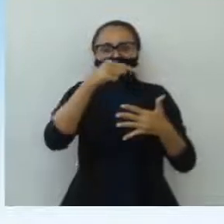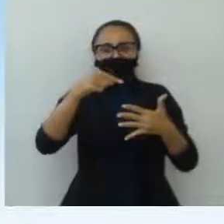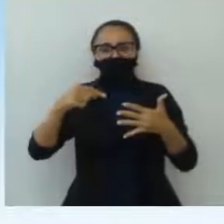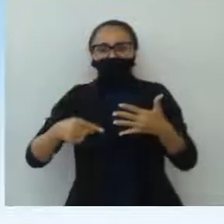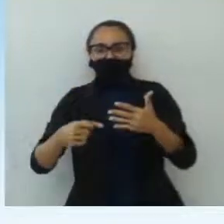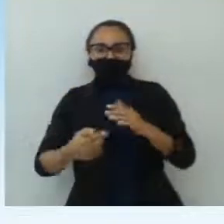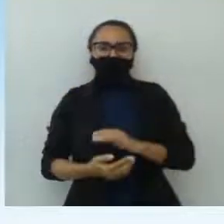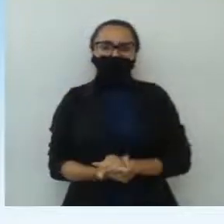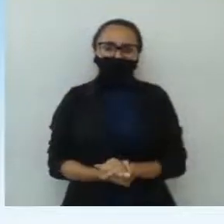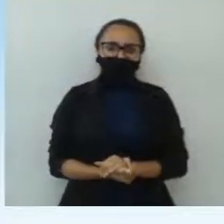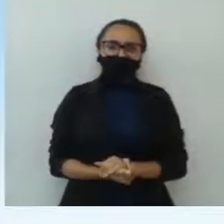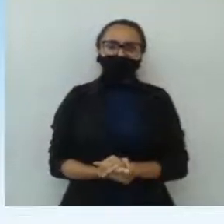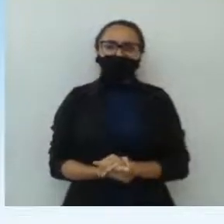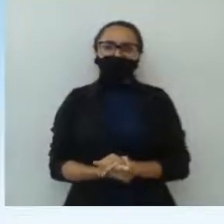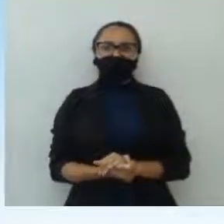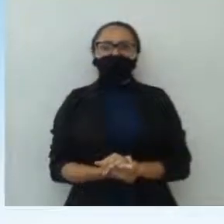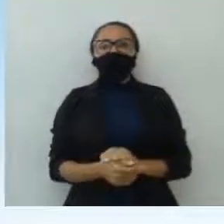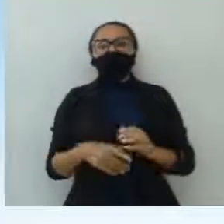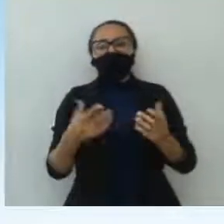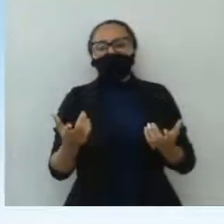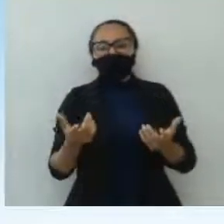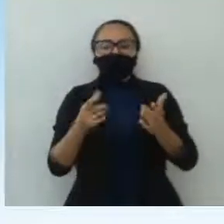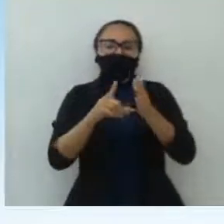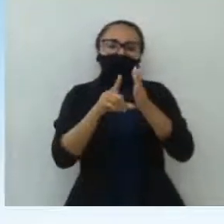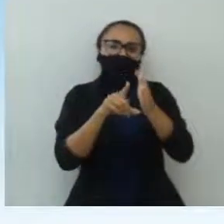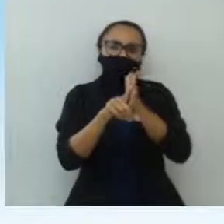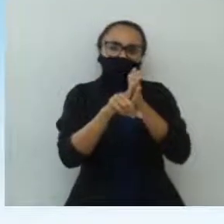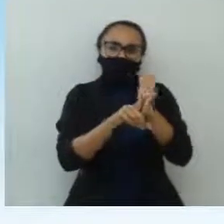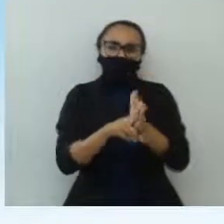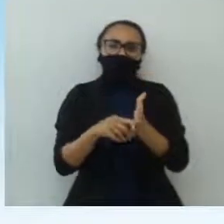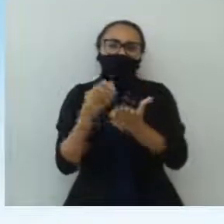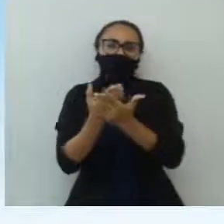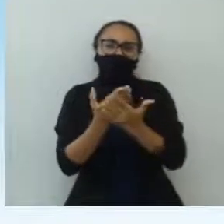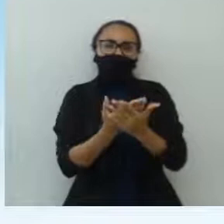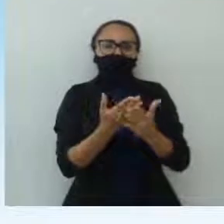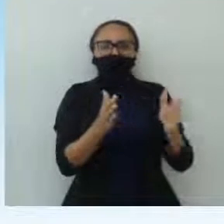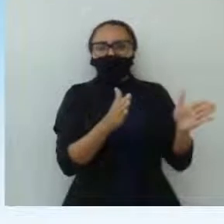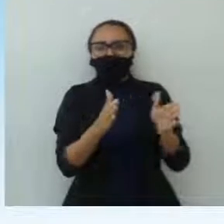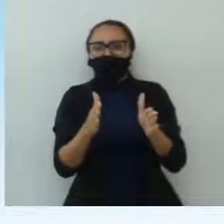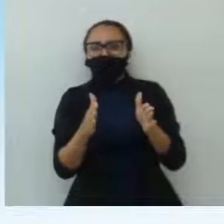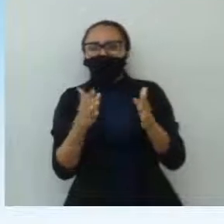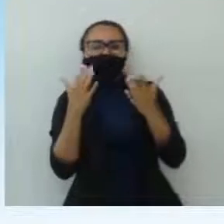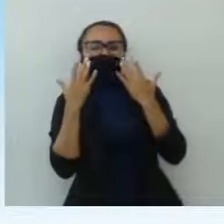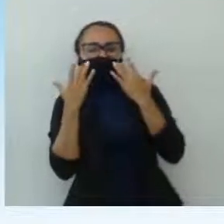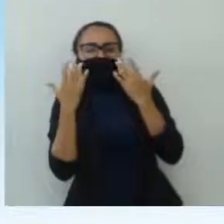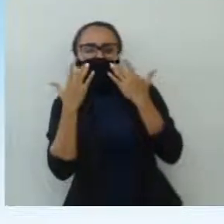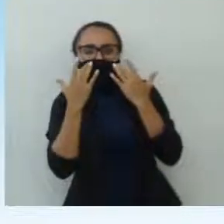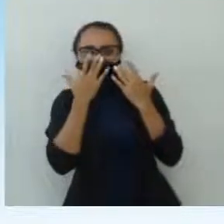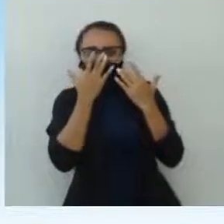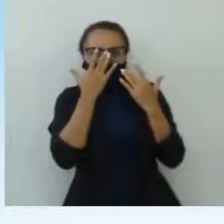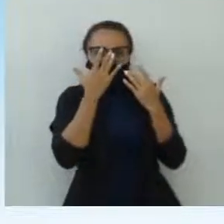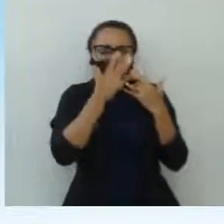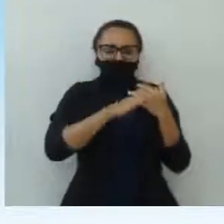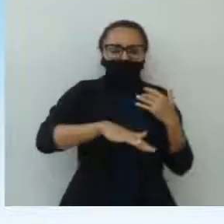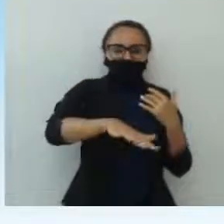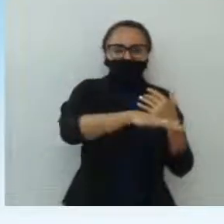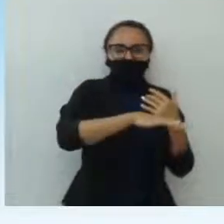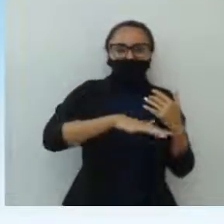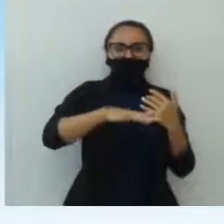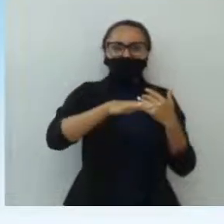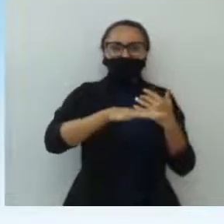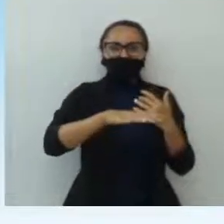a cenografia. Eles estudam em que período se passa aquela peça, quais são os ambientes que o dramaturgo